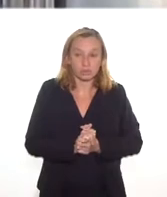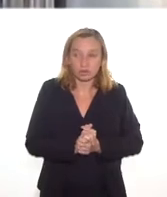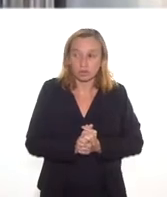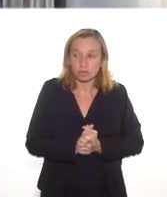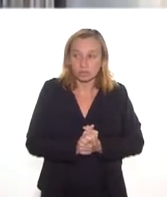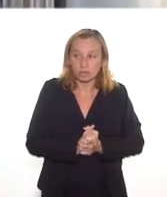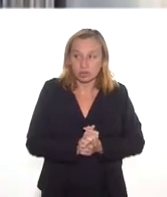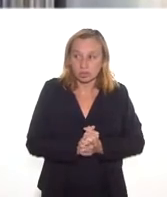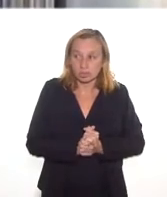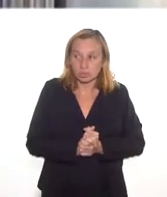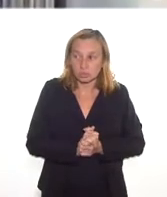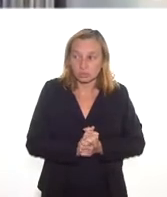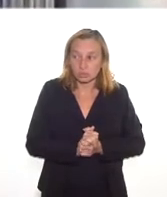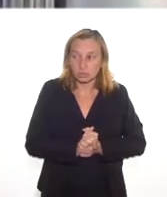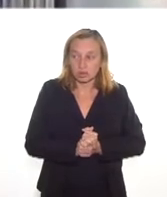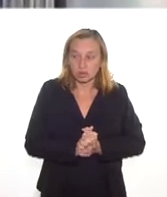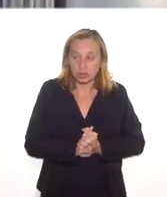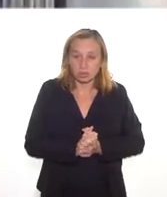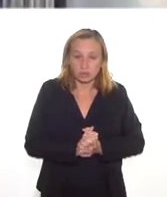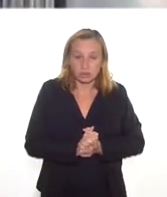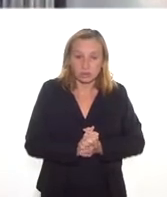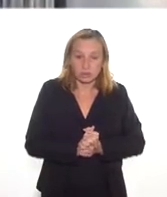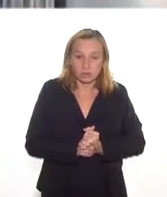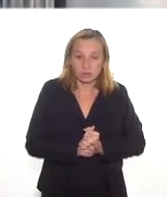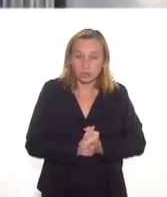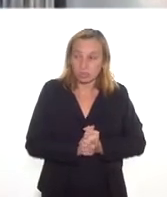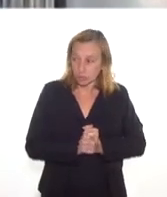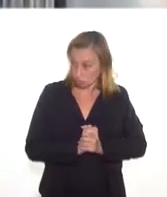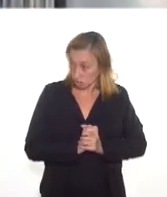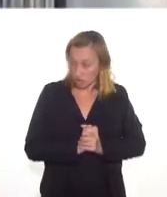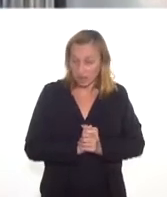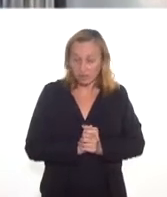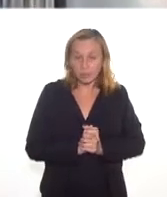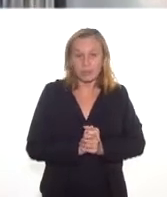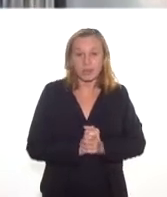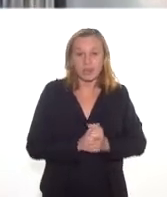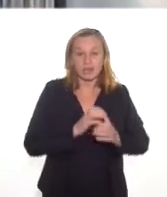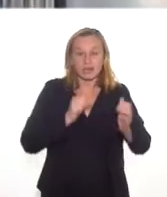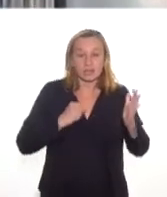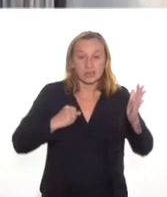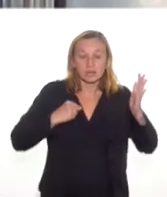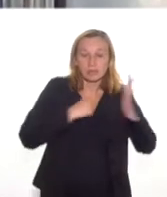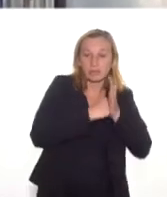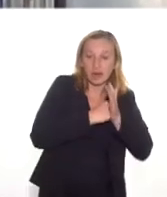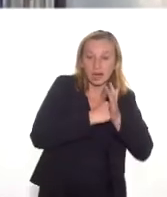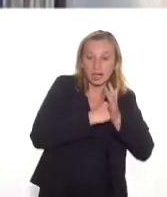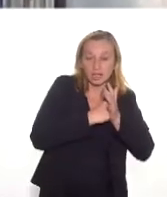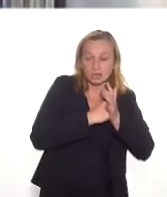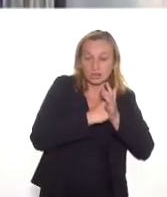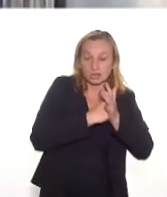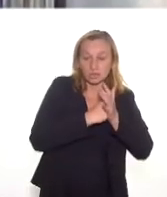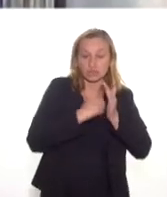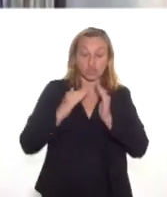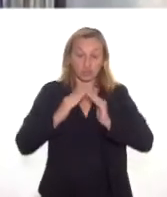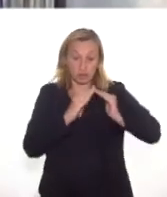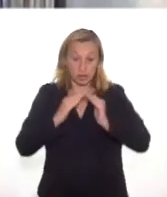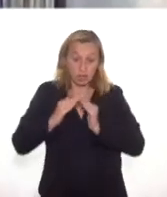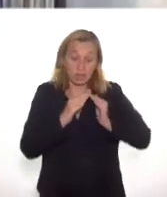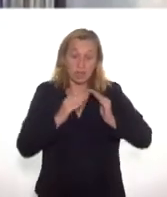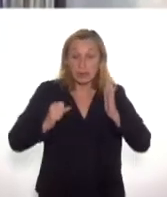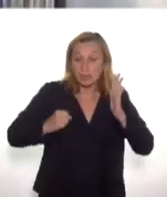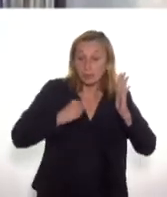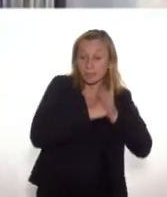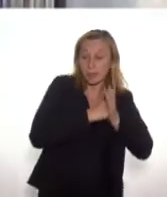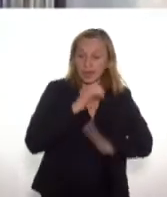serão feitas sem os estudo de impacto de vizinhança, o estudo de impacto ambiental,